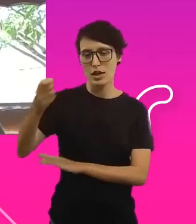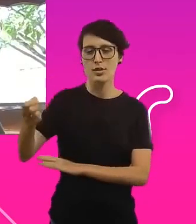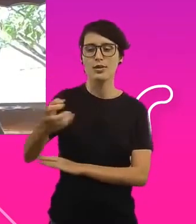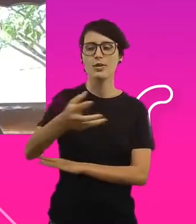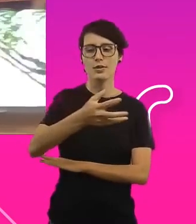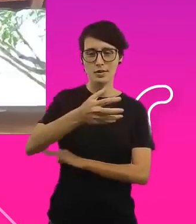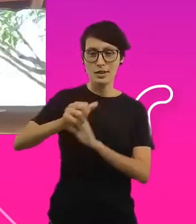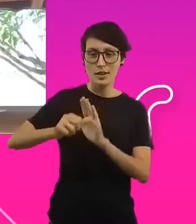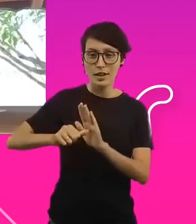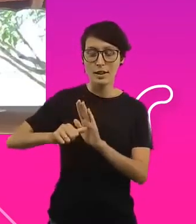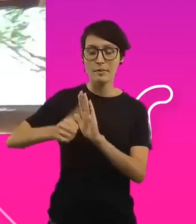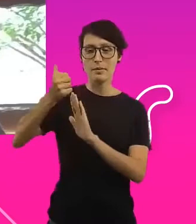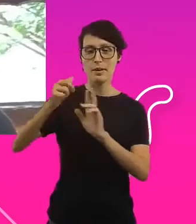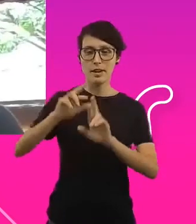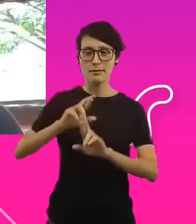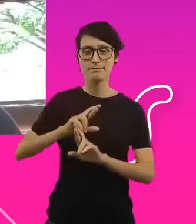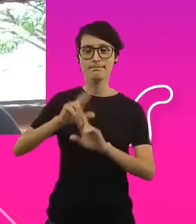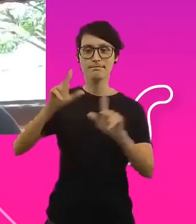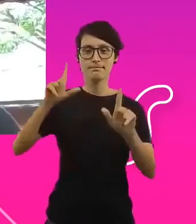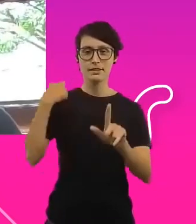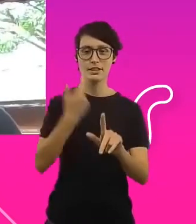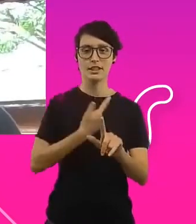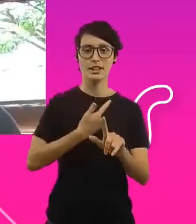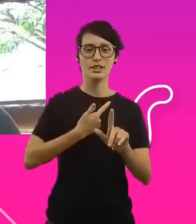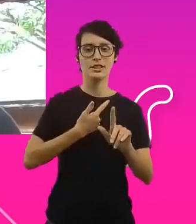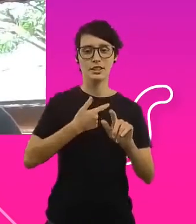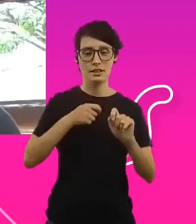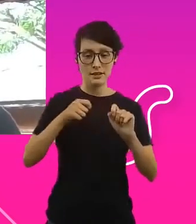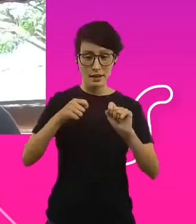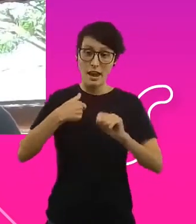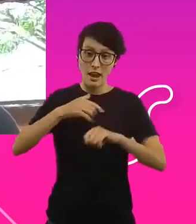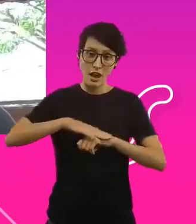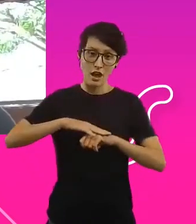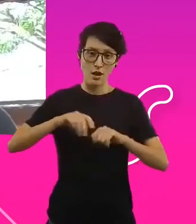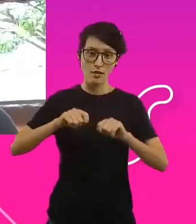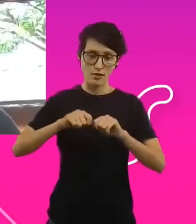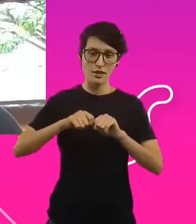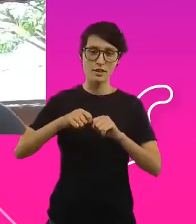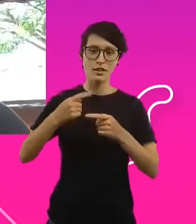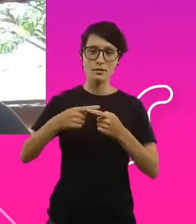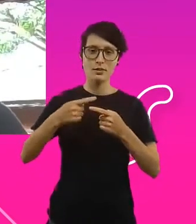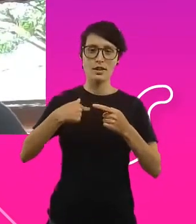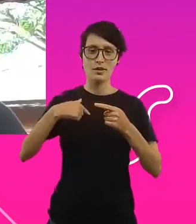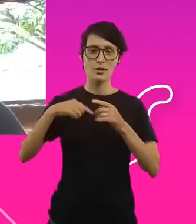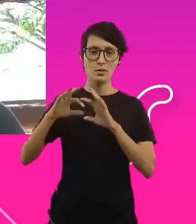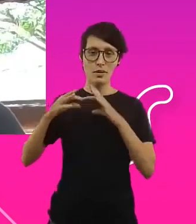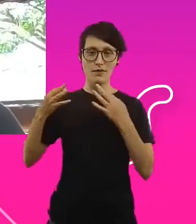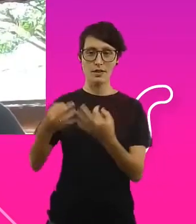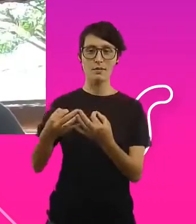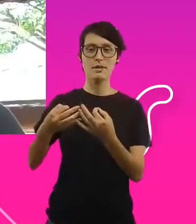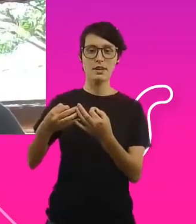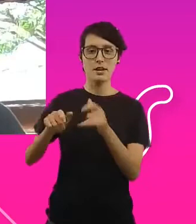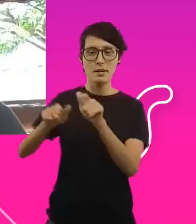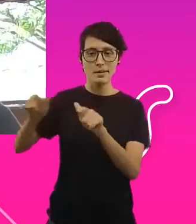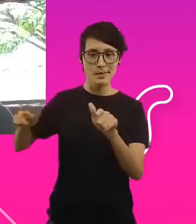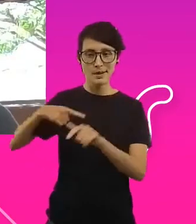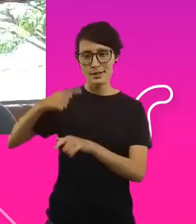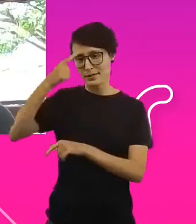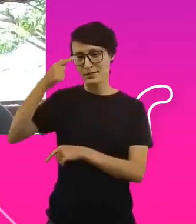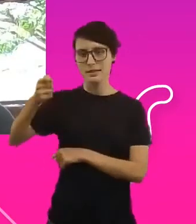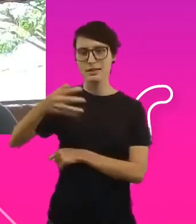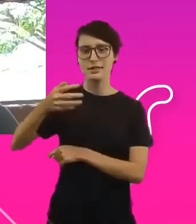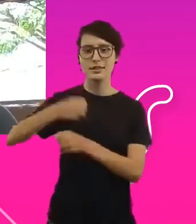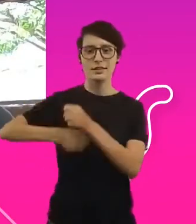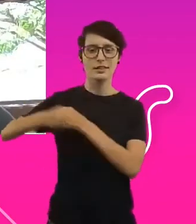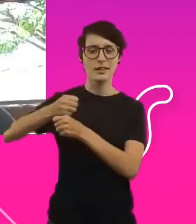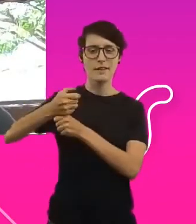inovação que a gente fez, a primeira inovação que eu fiz, eu vim de uma família de inovadores, foi há quase 20 anos atrás. Eu achava que eu